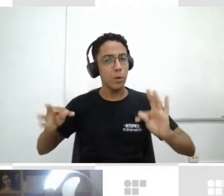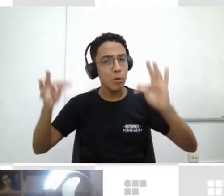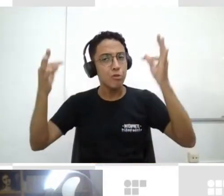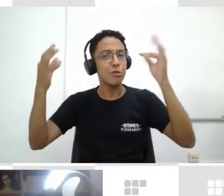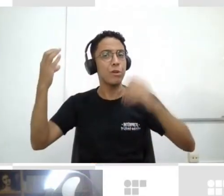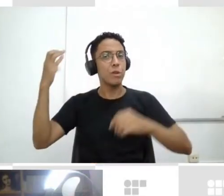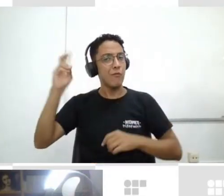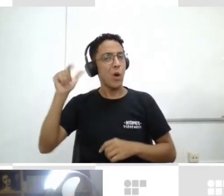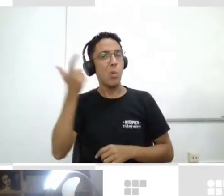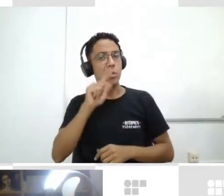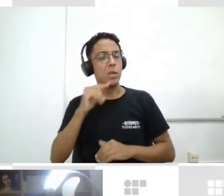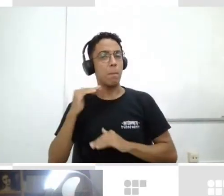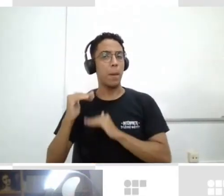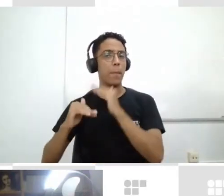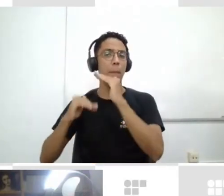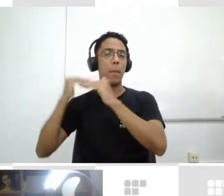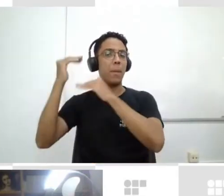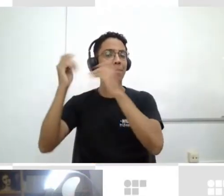progresso. Poderia haver